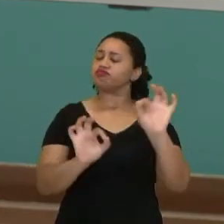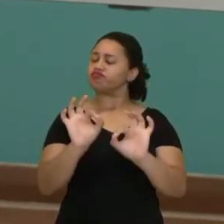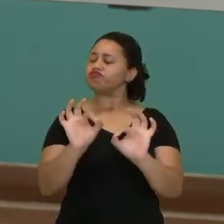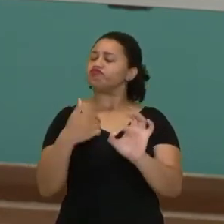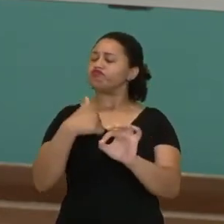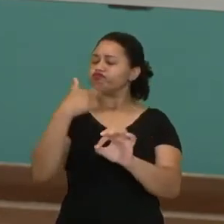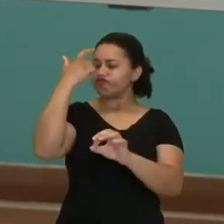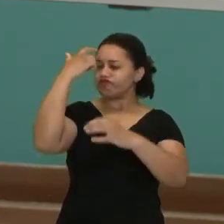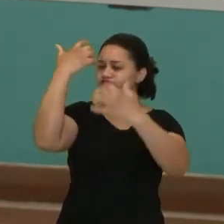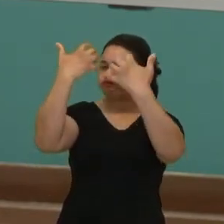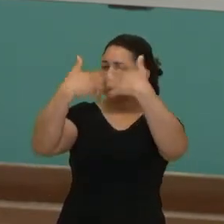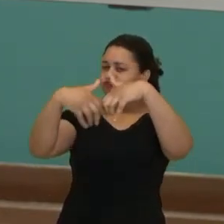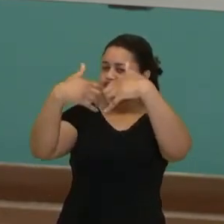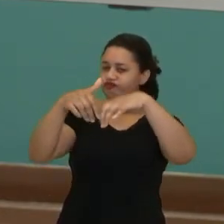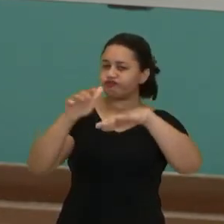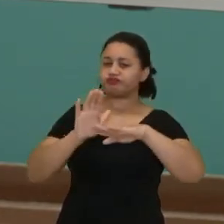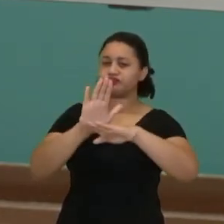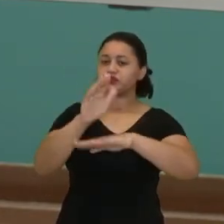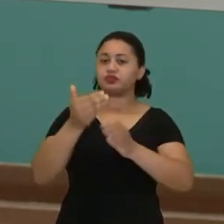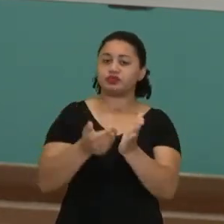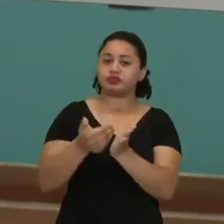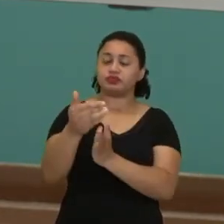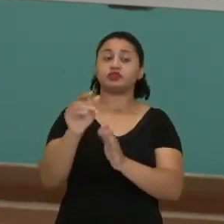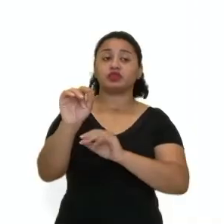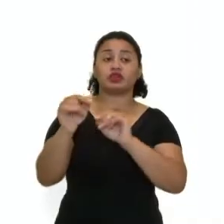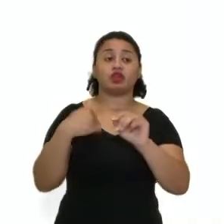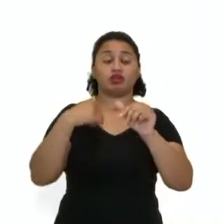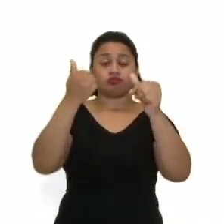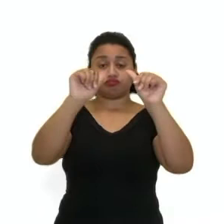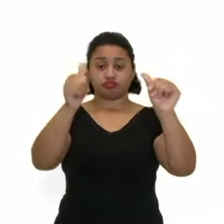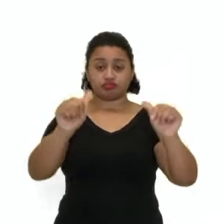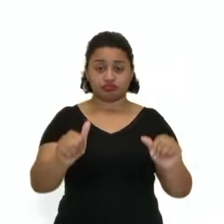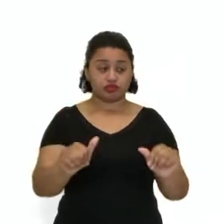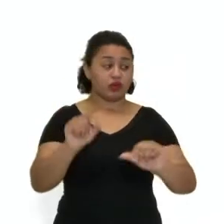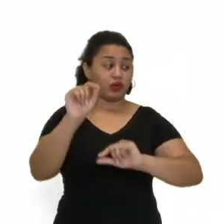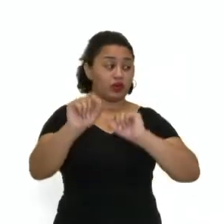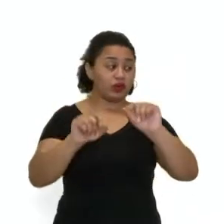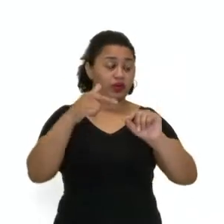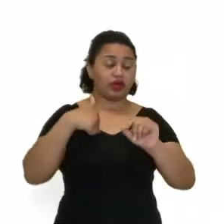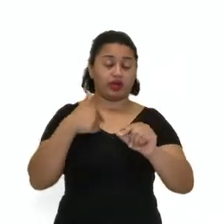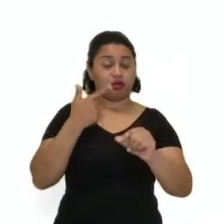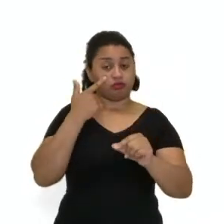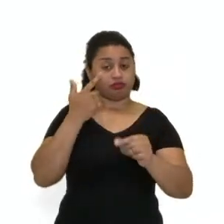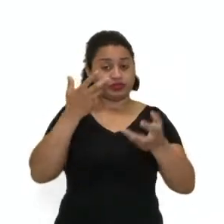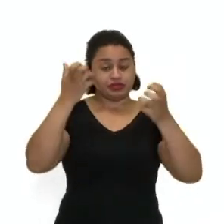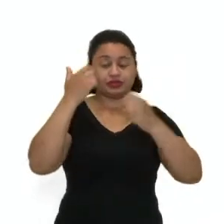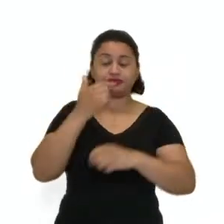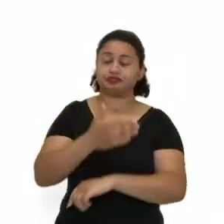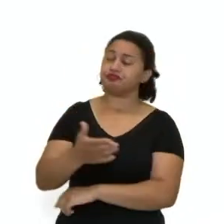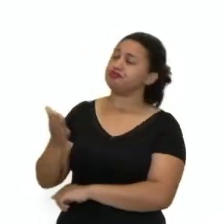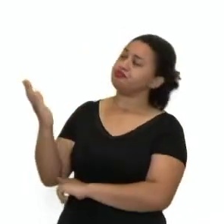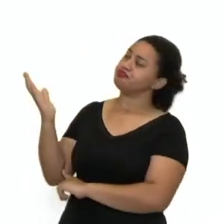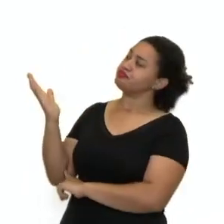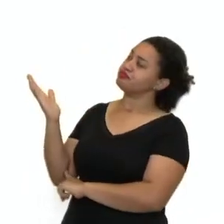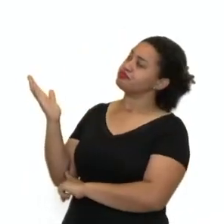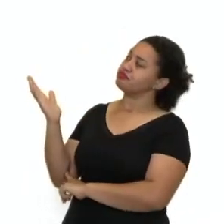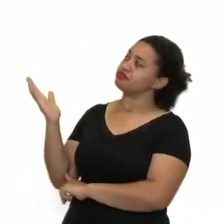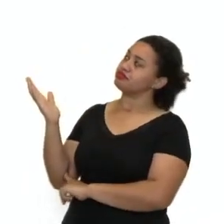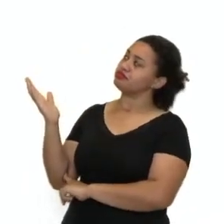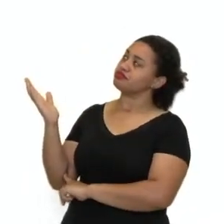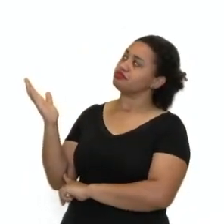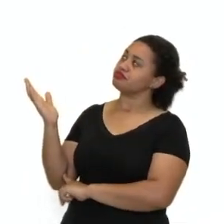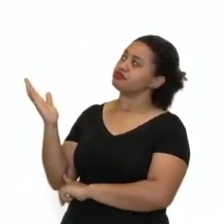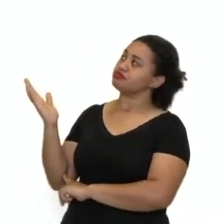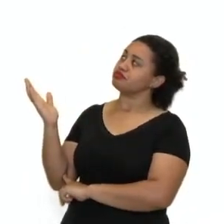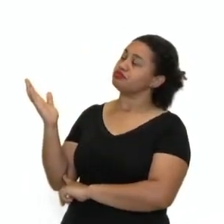ok? Então vamos lá. Ao ver essa obra de Edgar Degas, que seria a bailarina de 14 anos, que mensagem ela te passa?